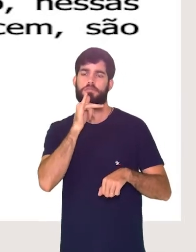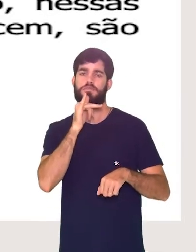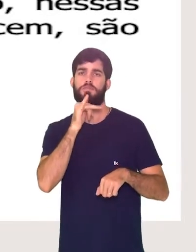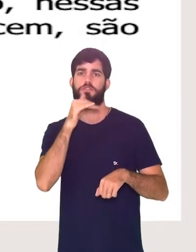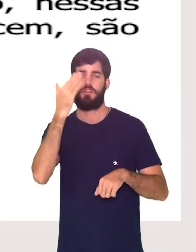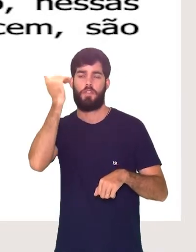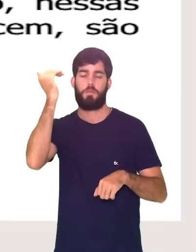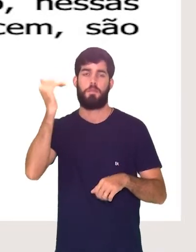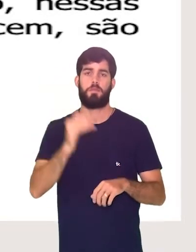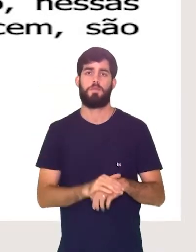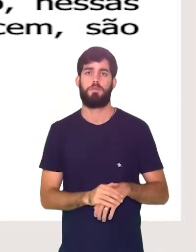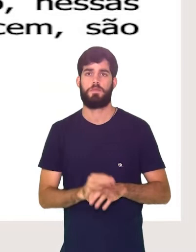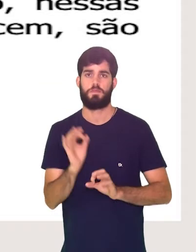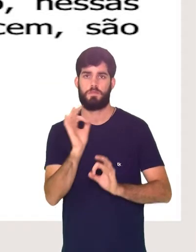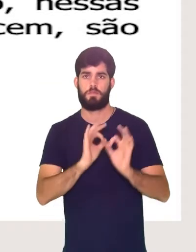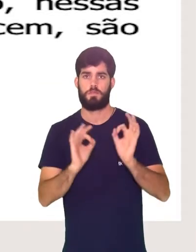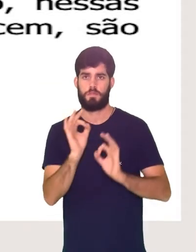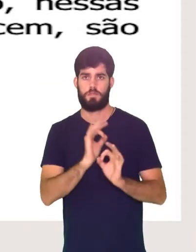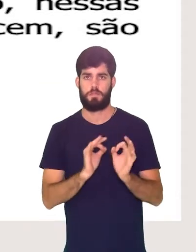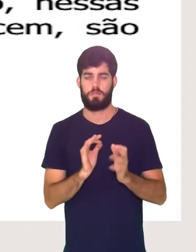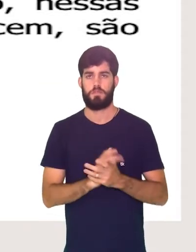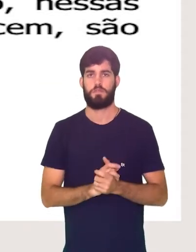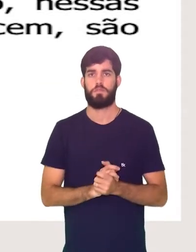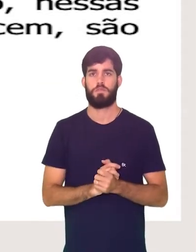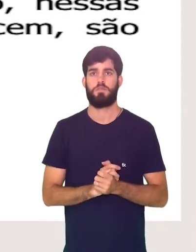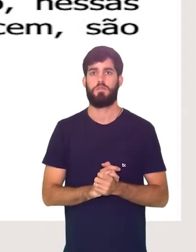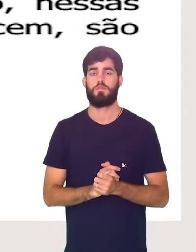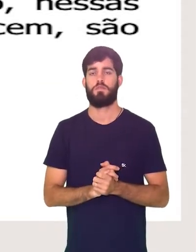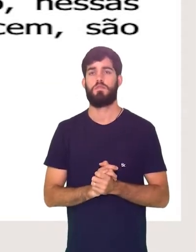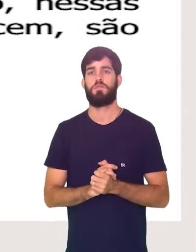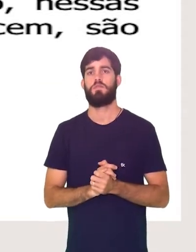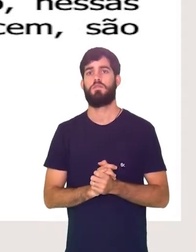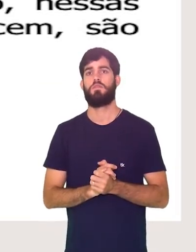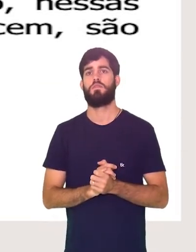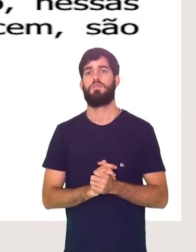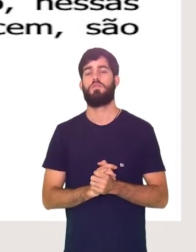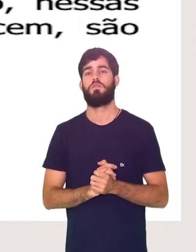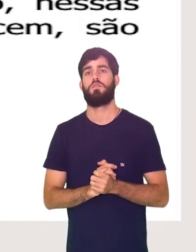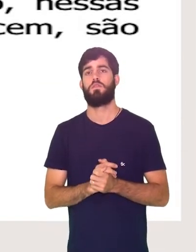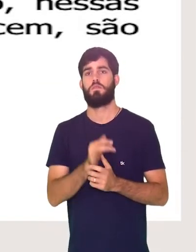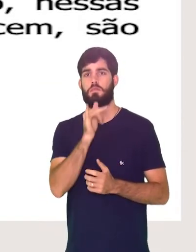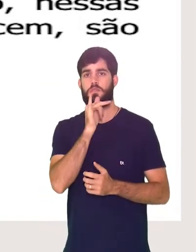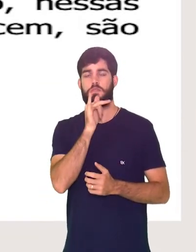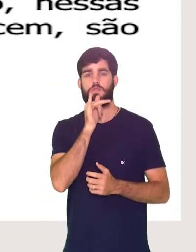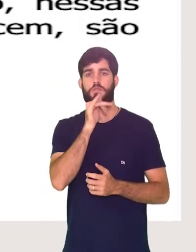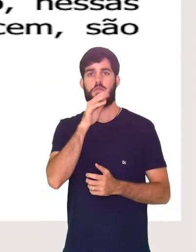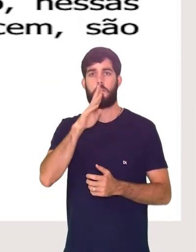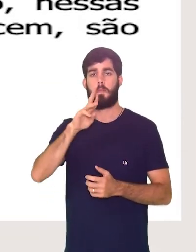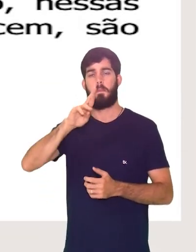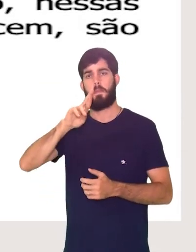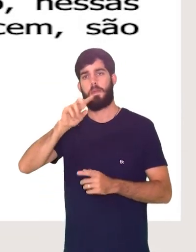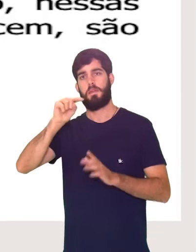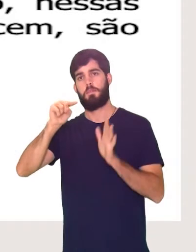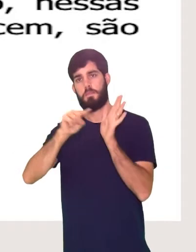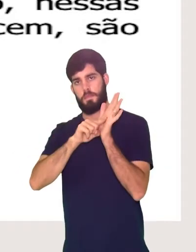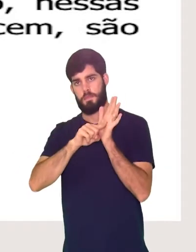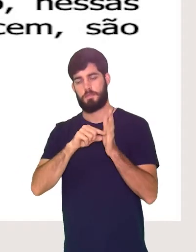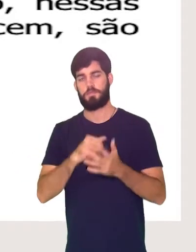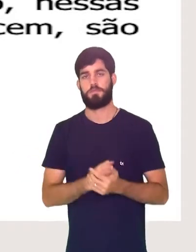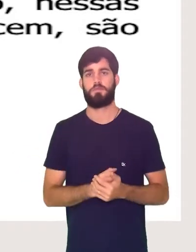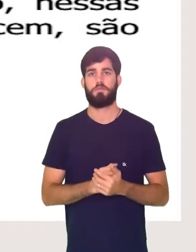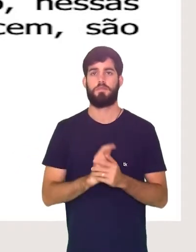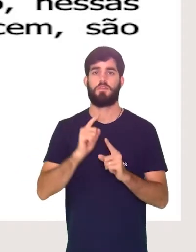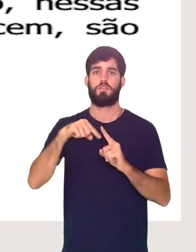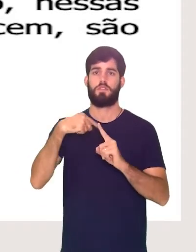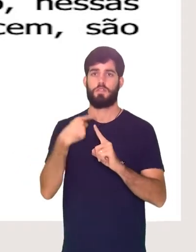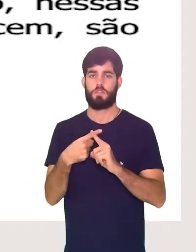estruturas ordenadas em sistema fora do equilíbrio. Uma das etapas é essa, o brometo, o Br- é brometo,